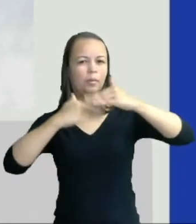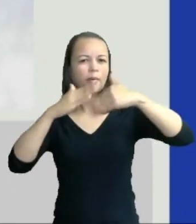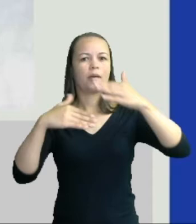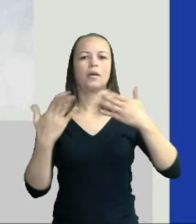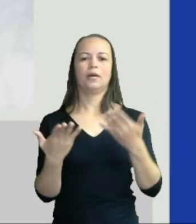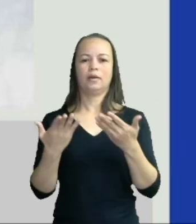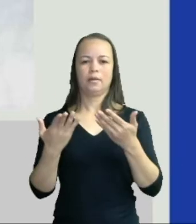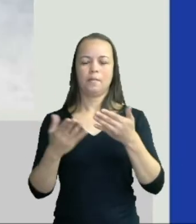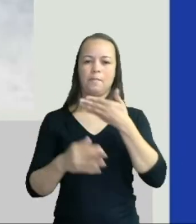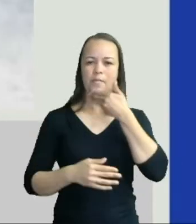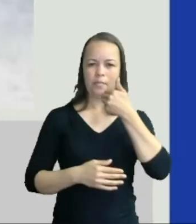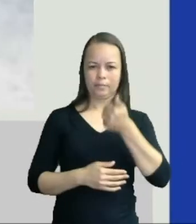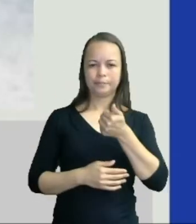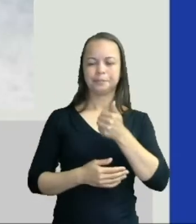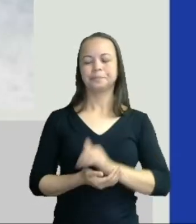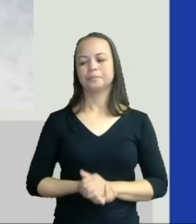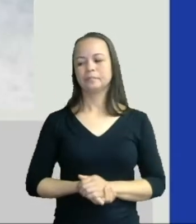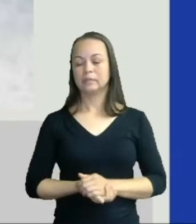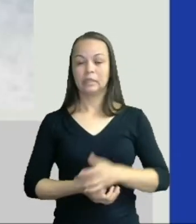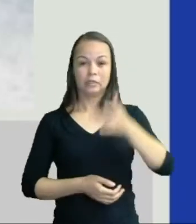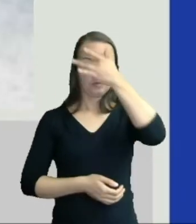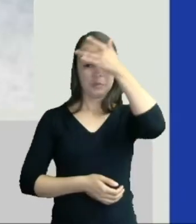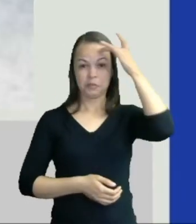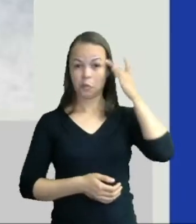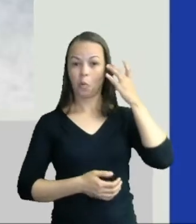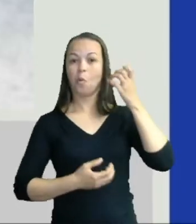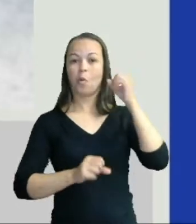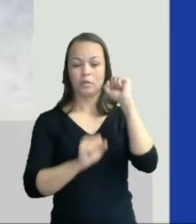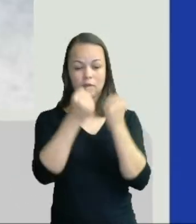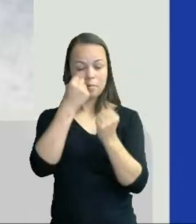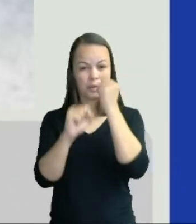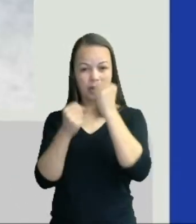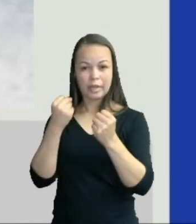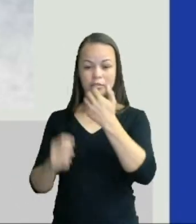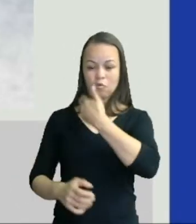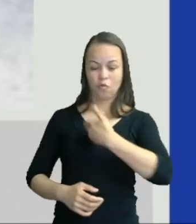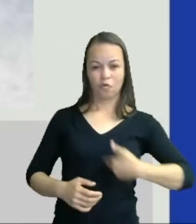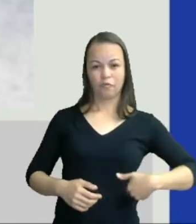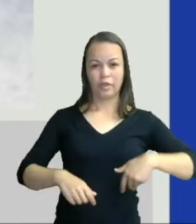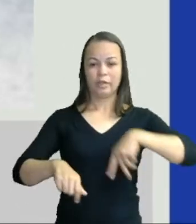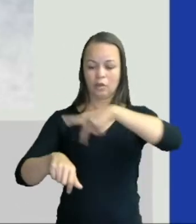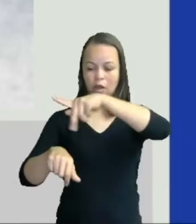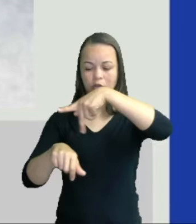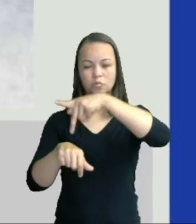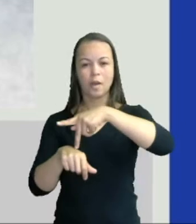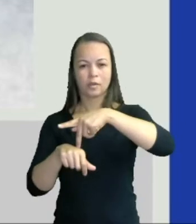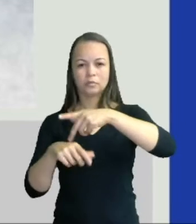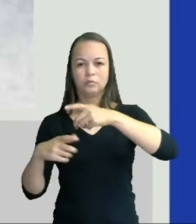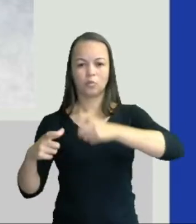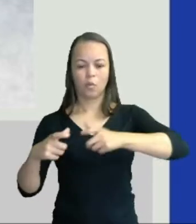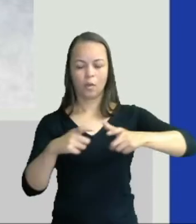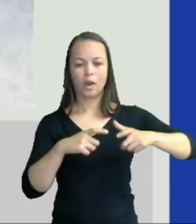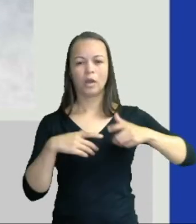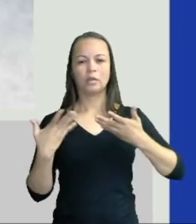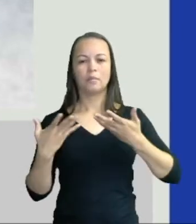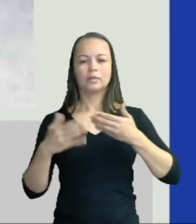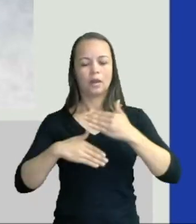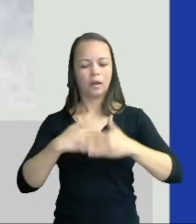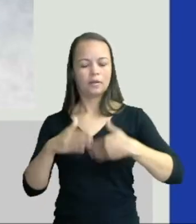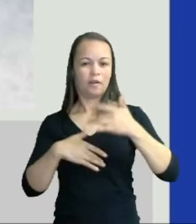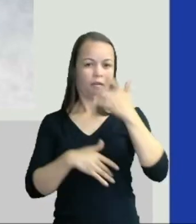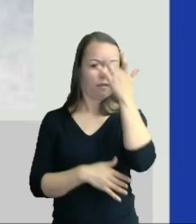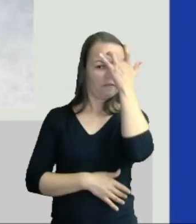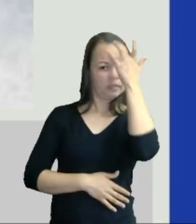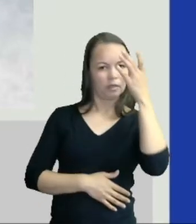desenvolvimento tecnológico dos meios de comunicação. No passado, por ser um país de dimensões continentais, o Brasil